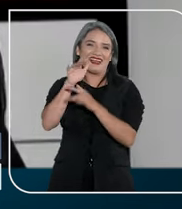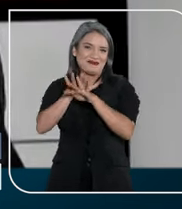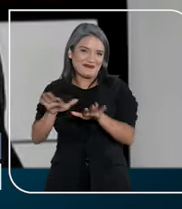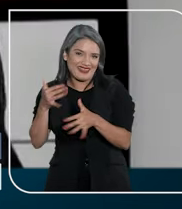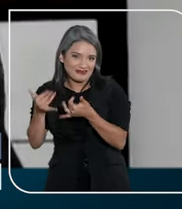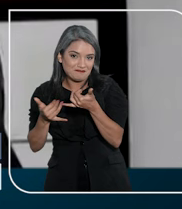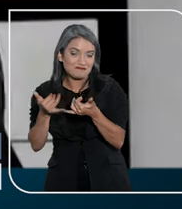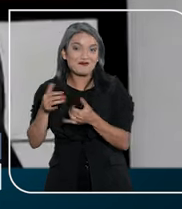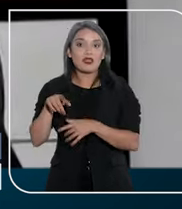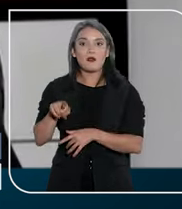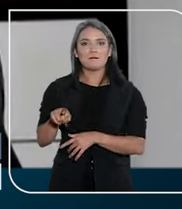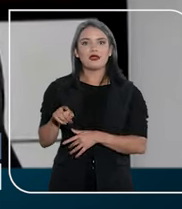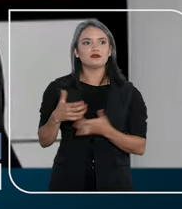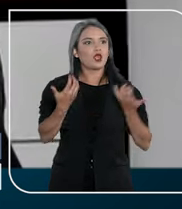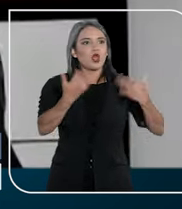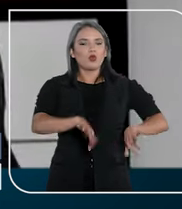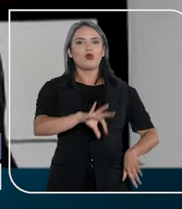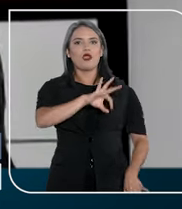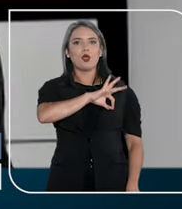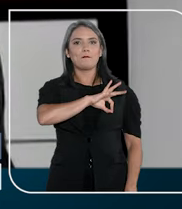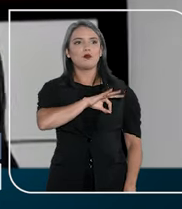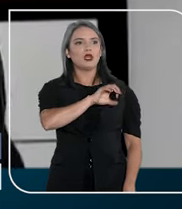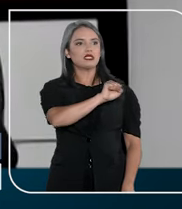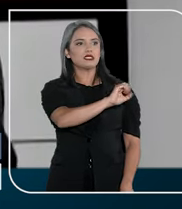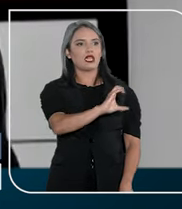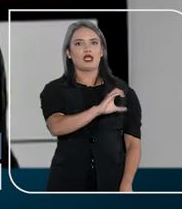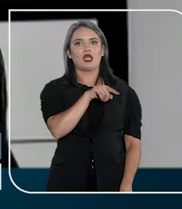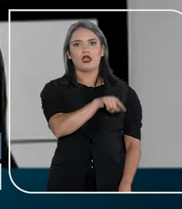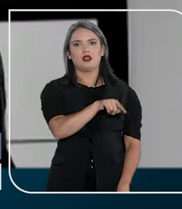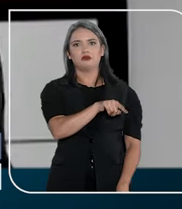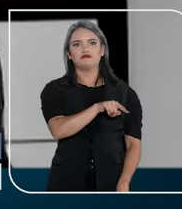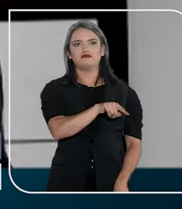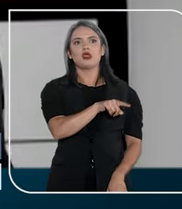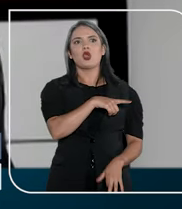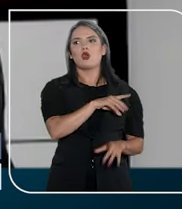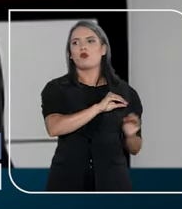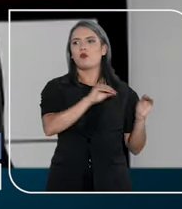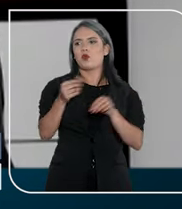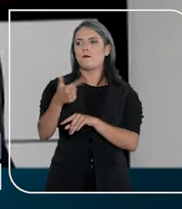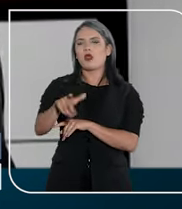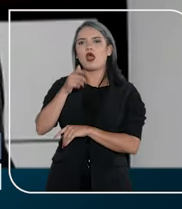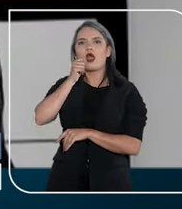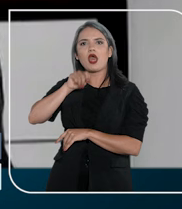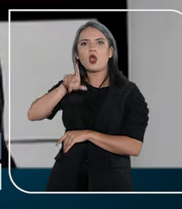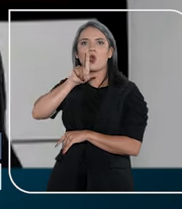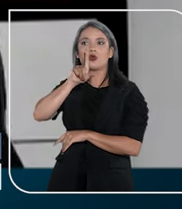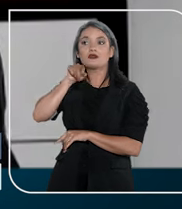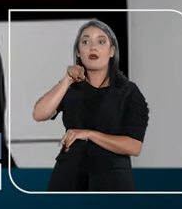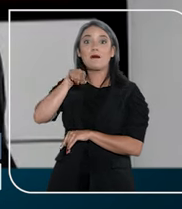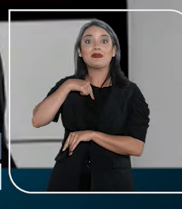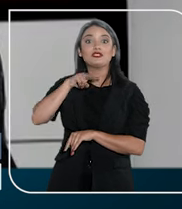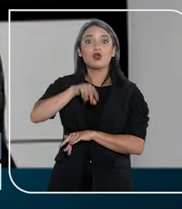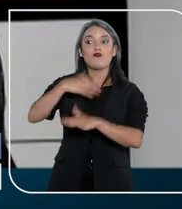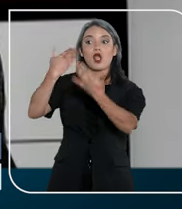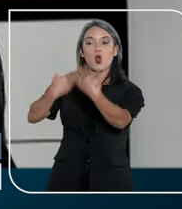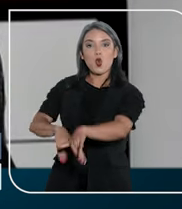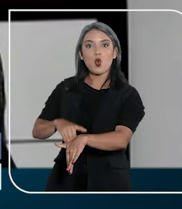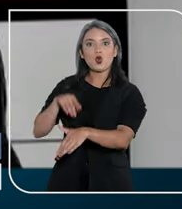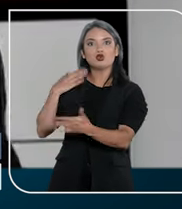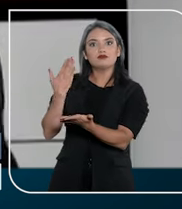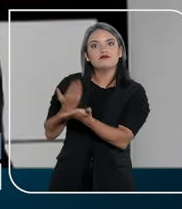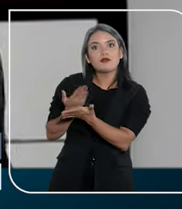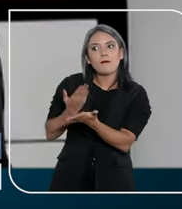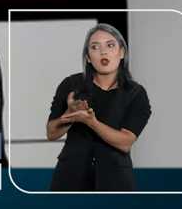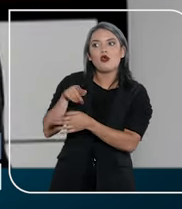não quero mais ser policial militar em Santa Catarina. Então eu me submeto a um concurso público no estado de Alagoas e eu sou surpreendido